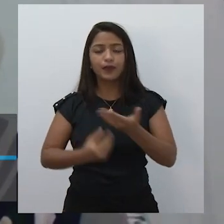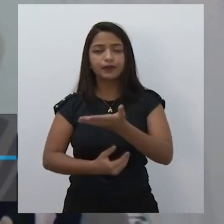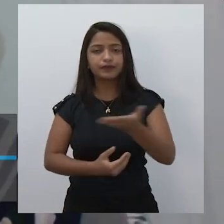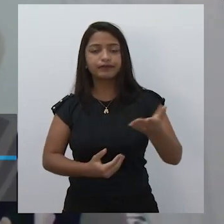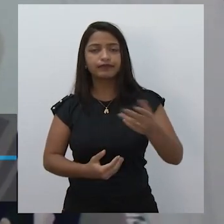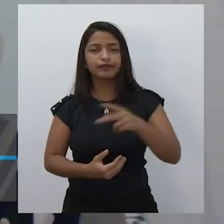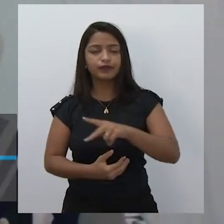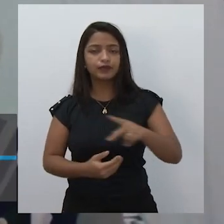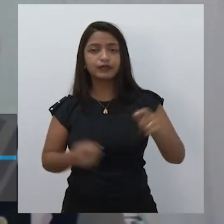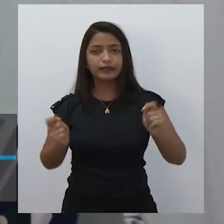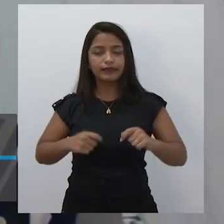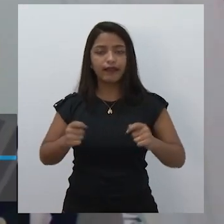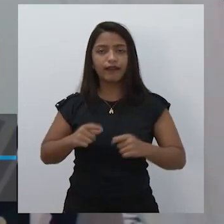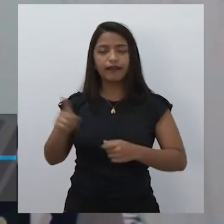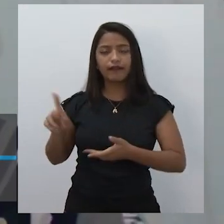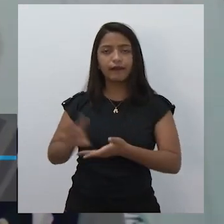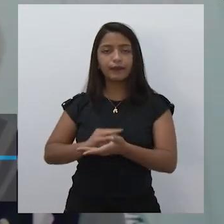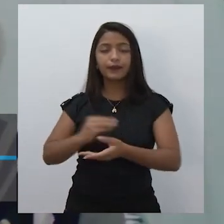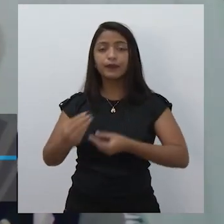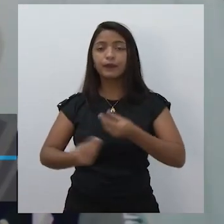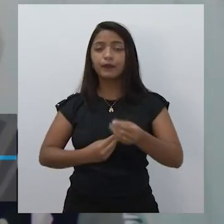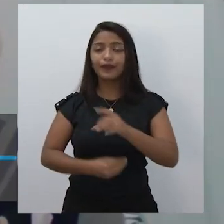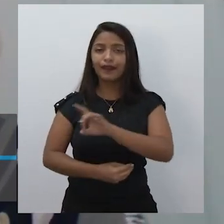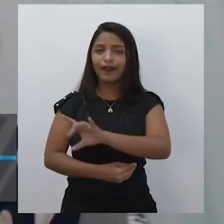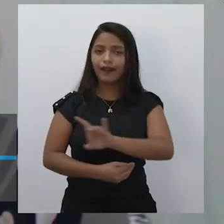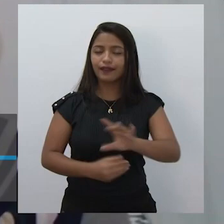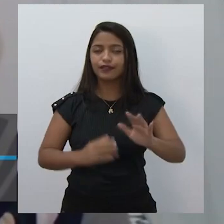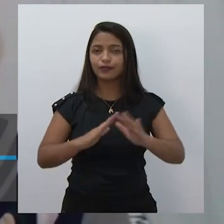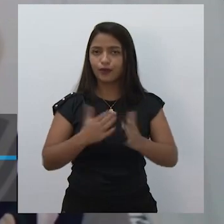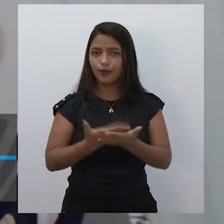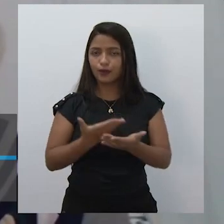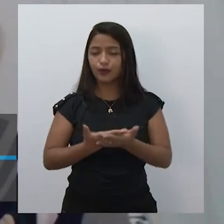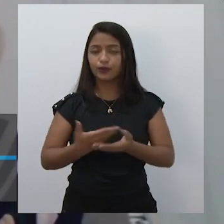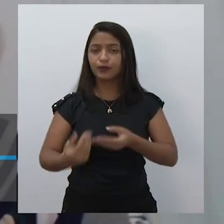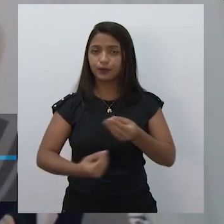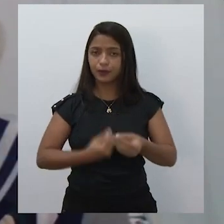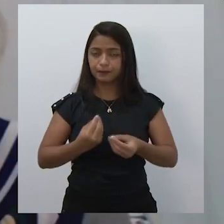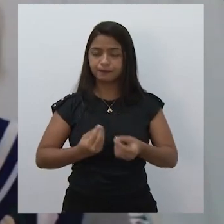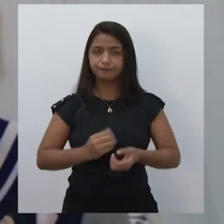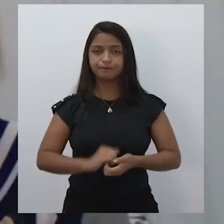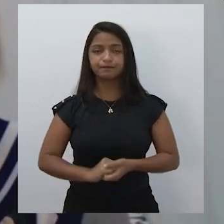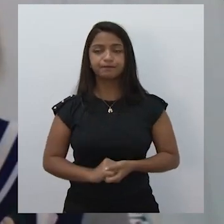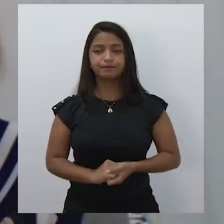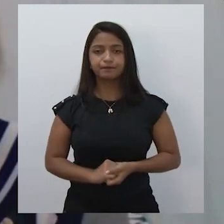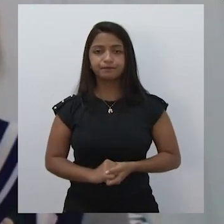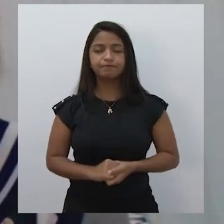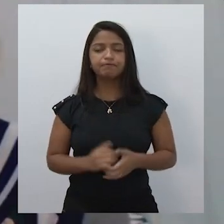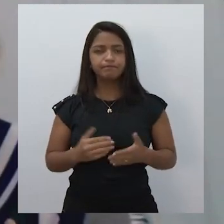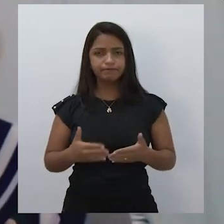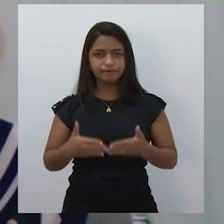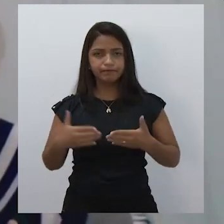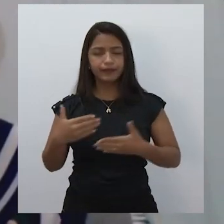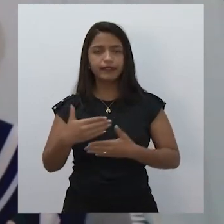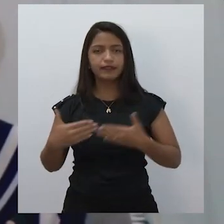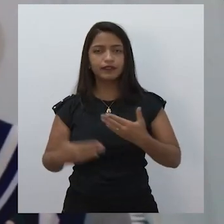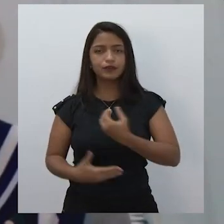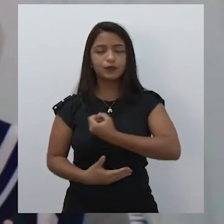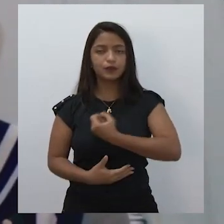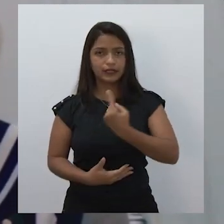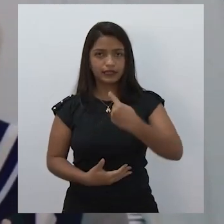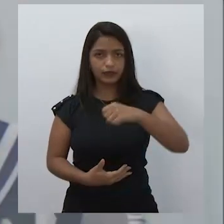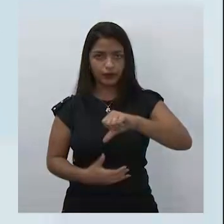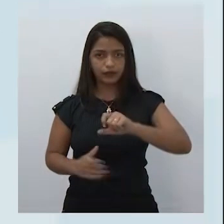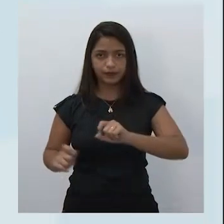vamos desenvolver isso em cada unidade escolar? Vocês passam para mim, por favor, o slide 19.